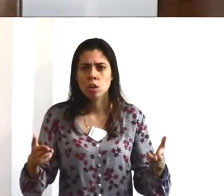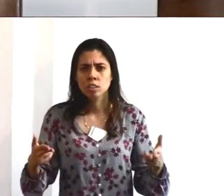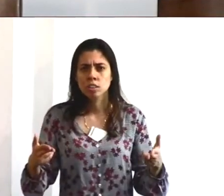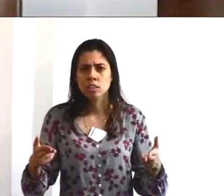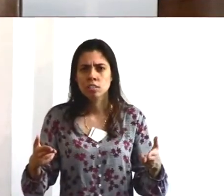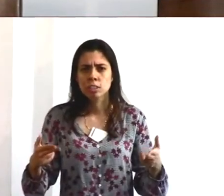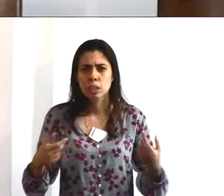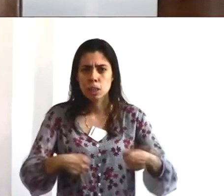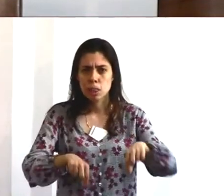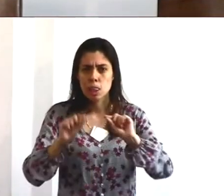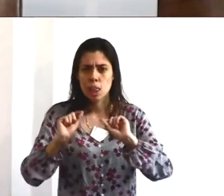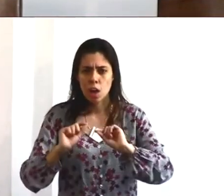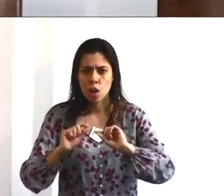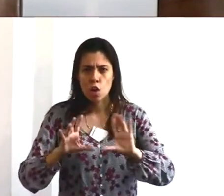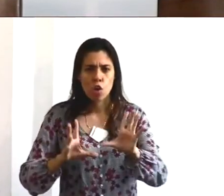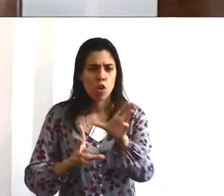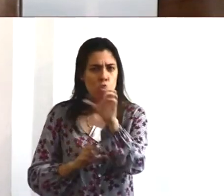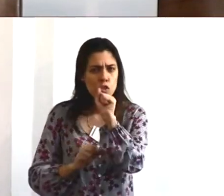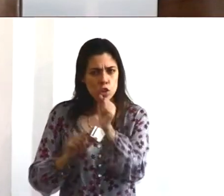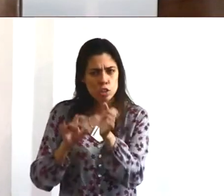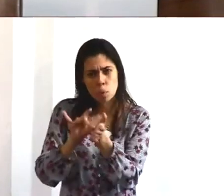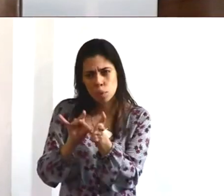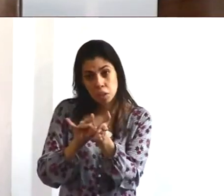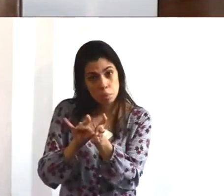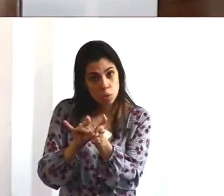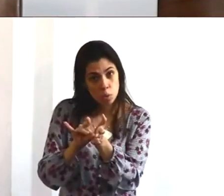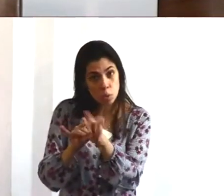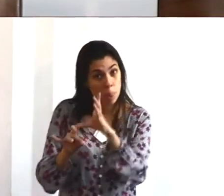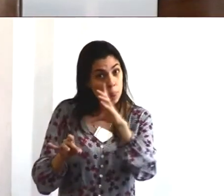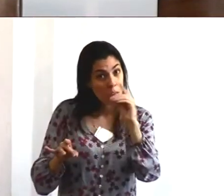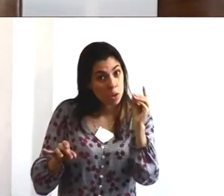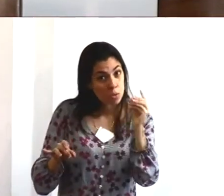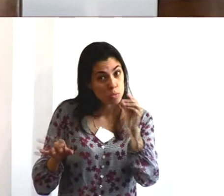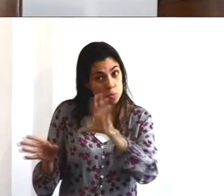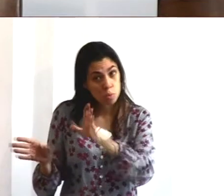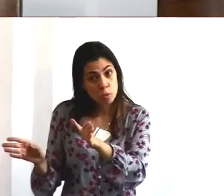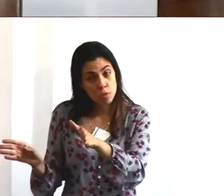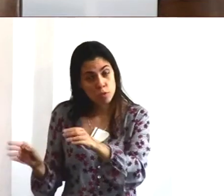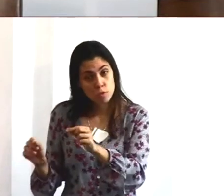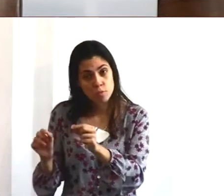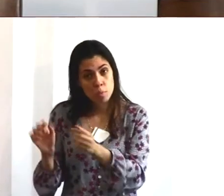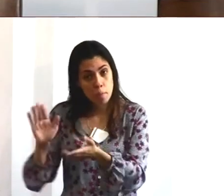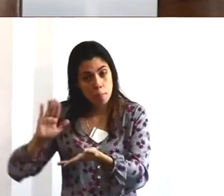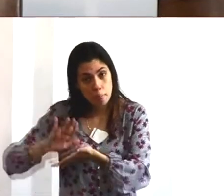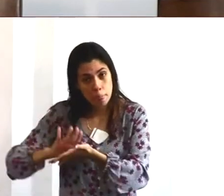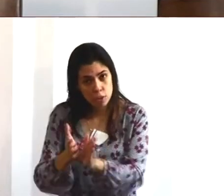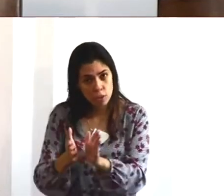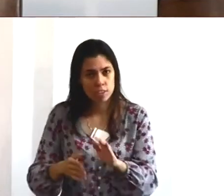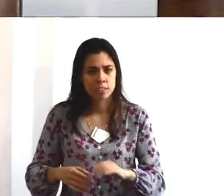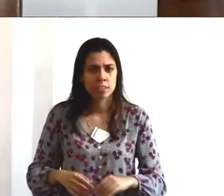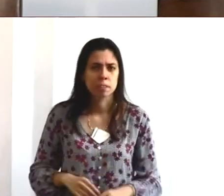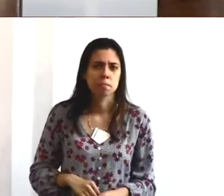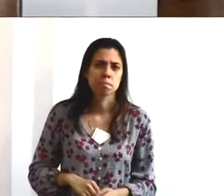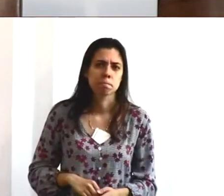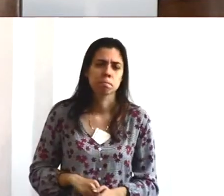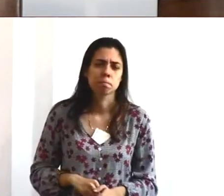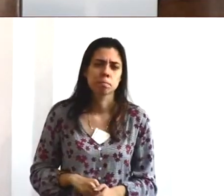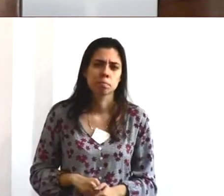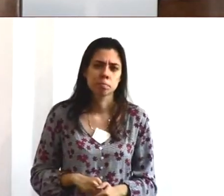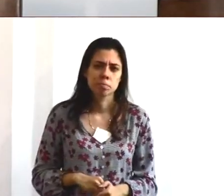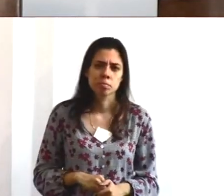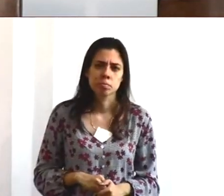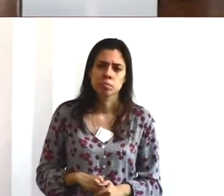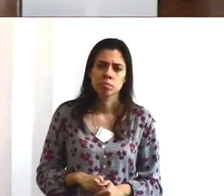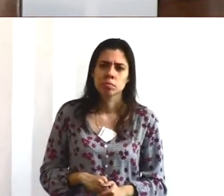os inimigos. O Senhor enfraqueceu os inimigos ao destruir também as